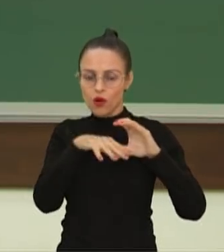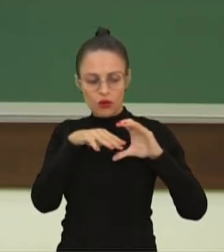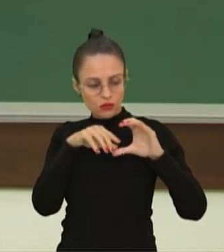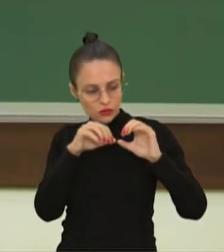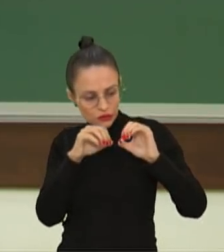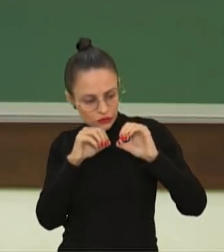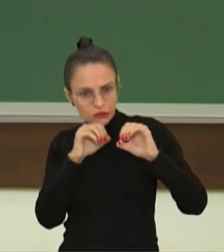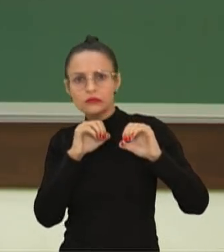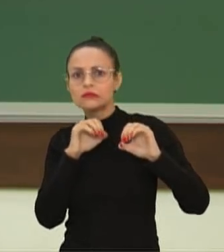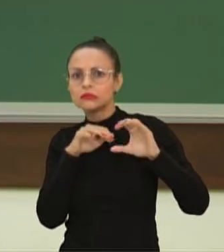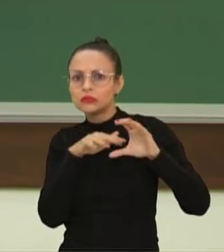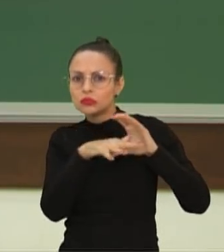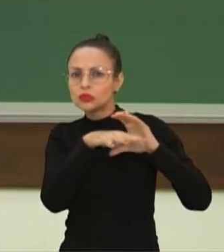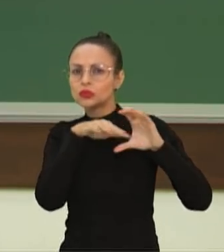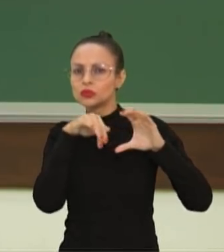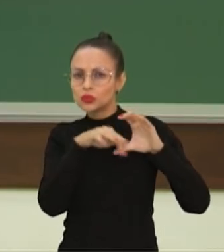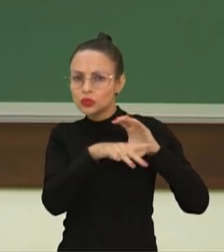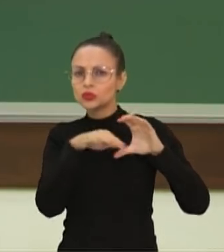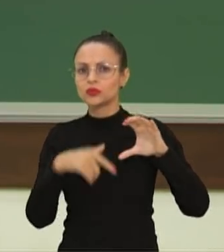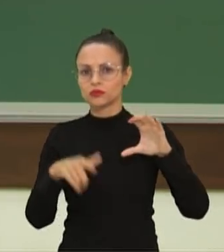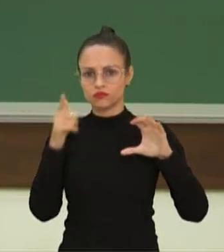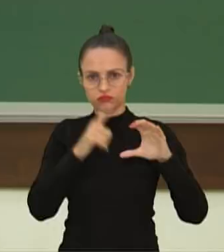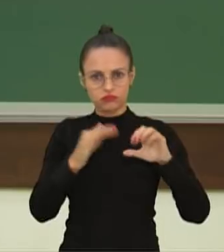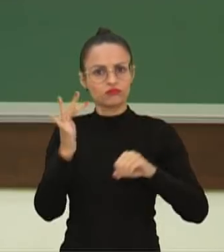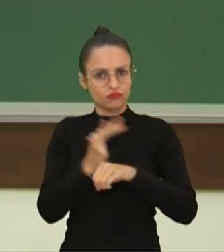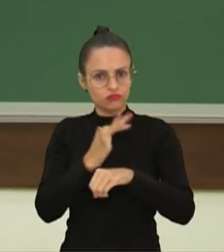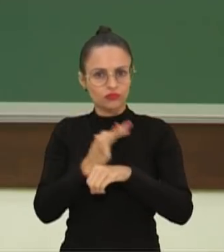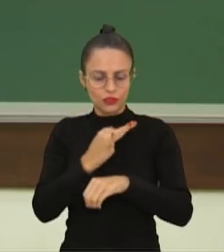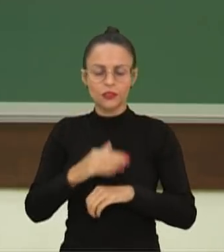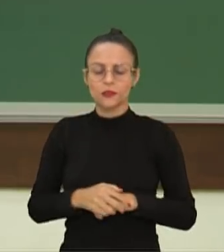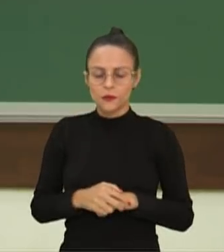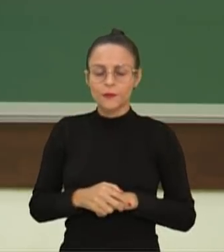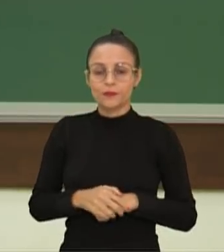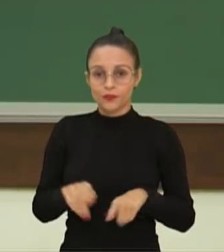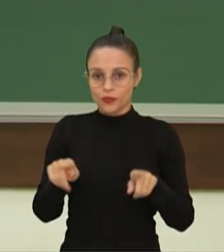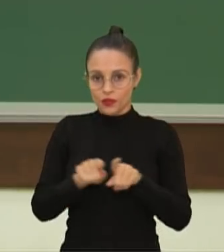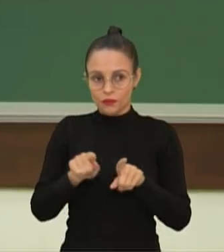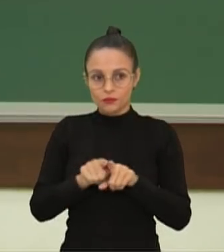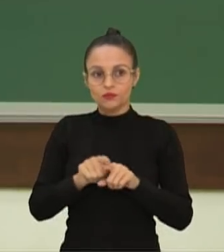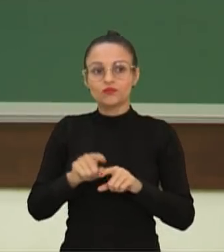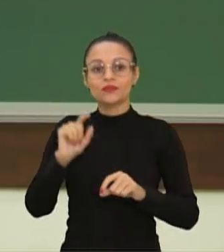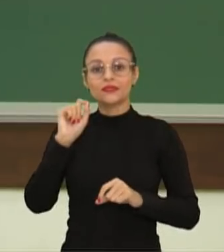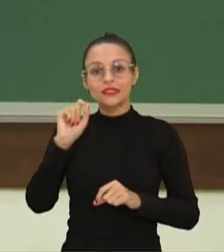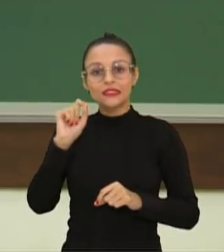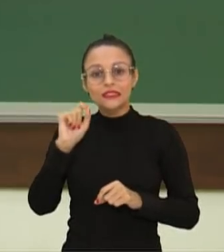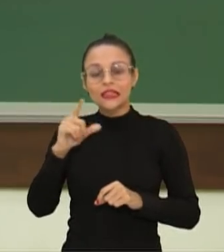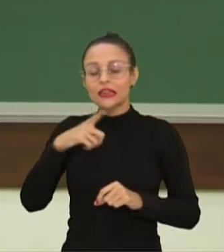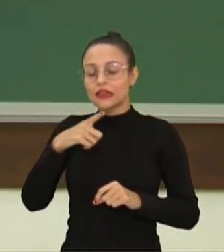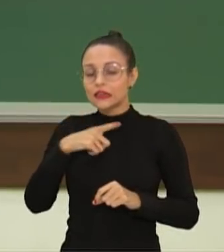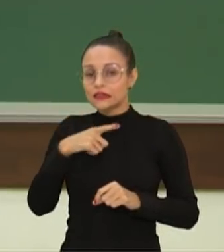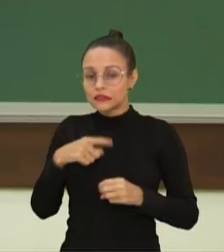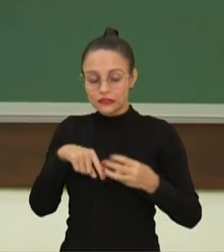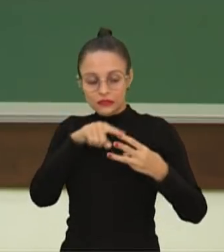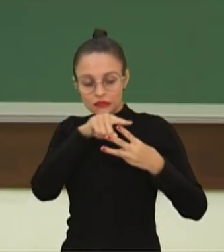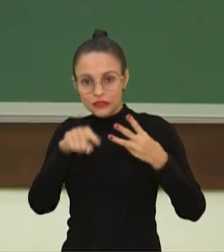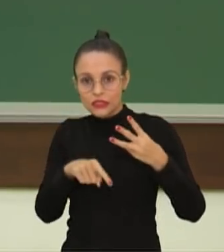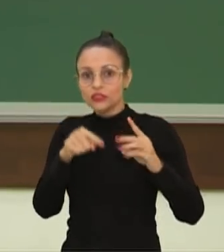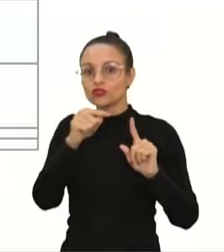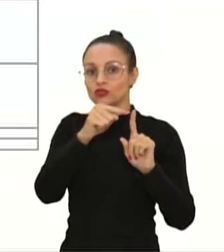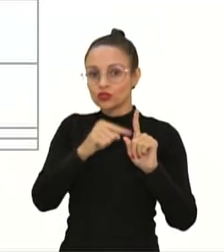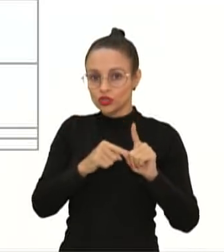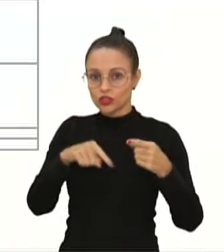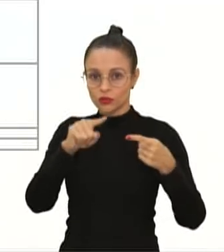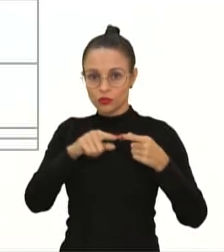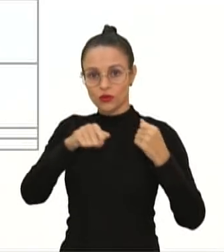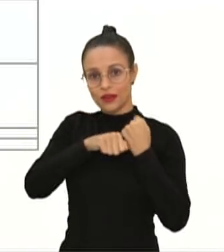desses vasos sanguíneos, tá? E os vasos sanguíneos que nós temos são classificados em 3 tipos: